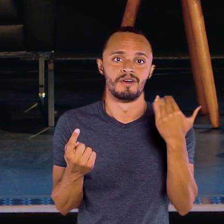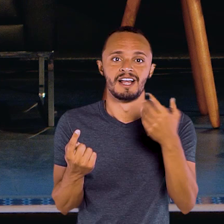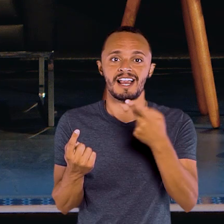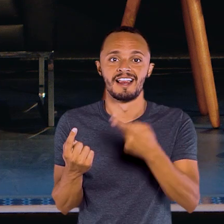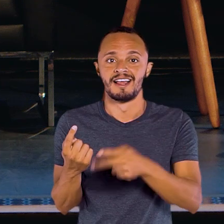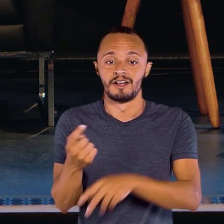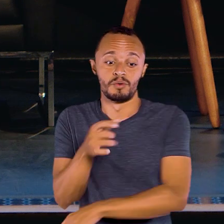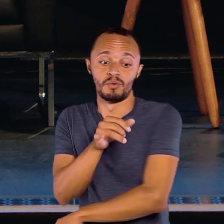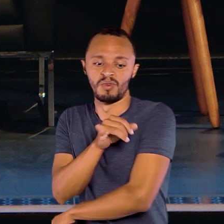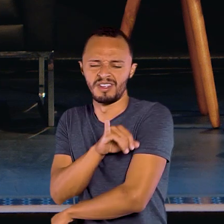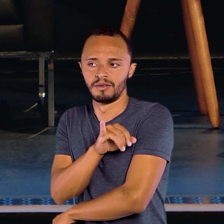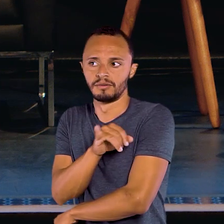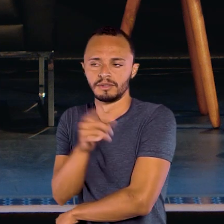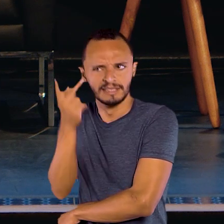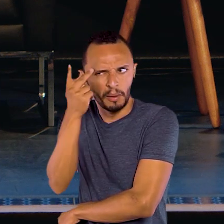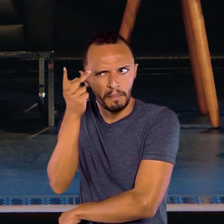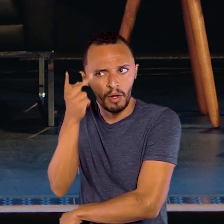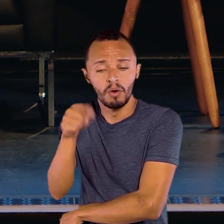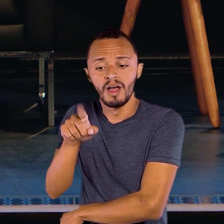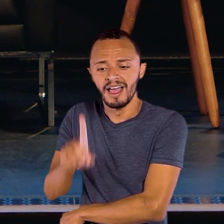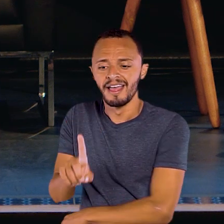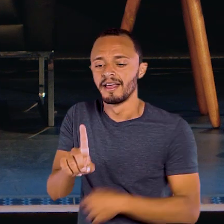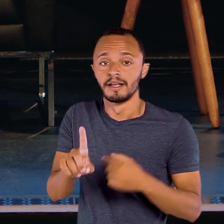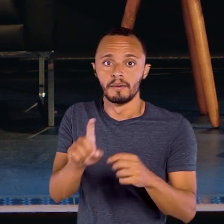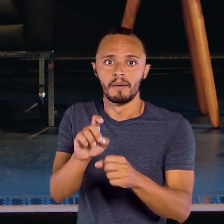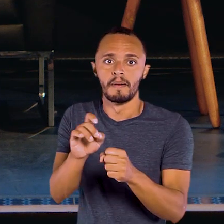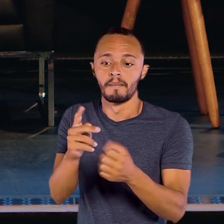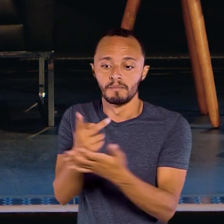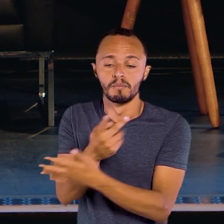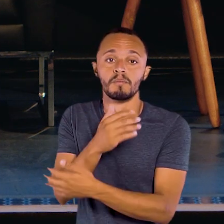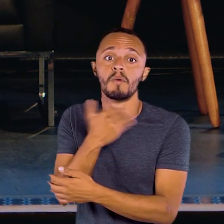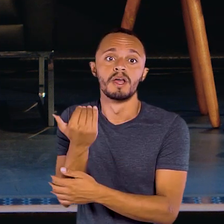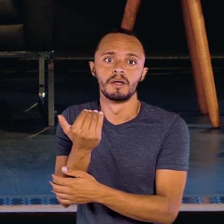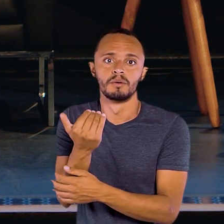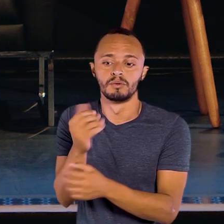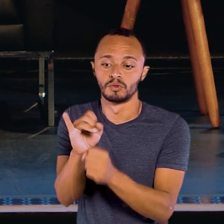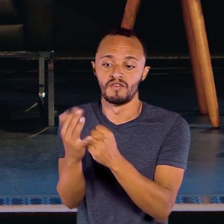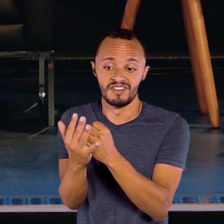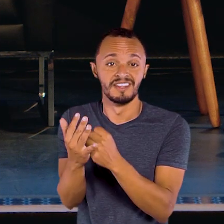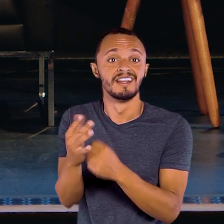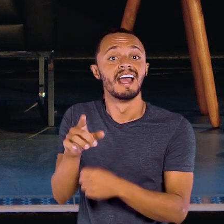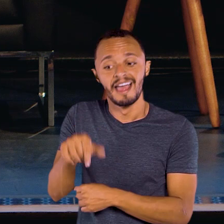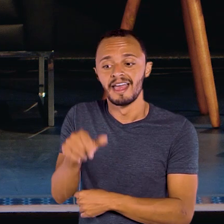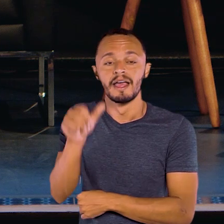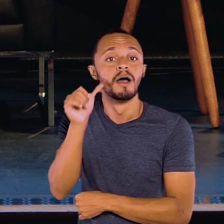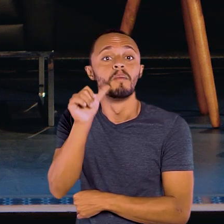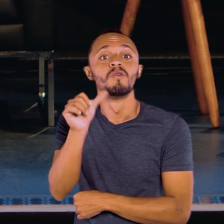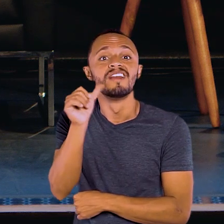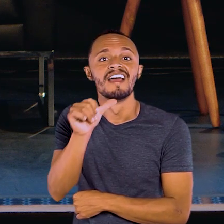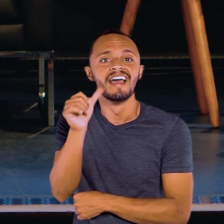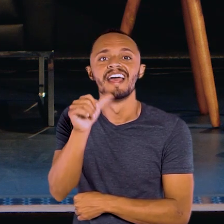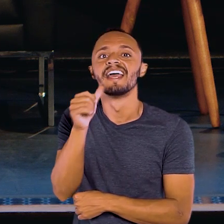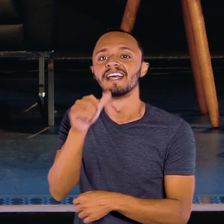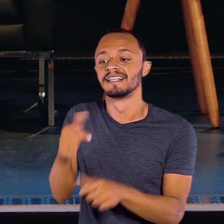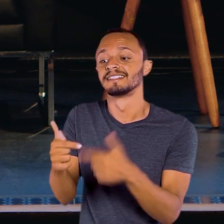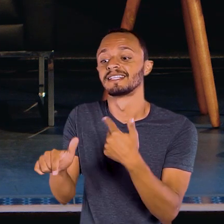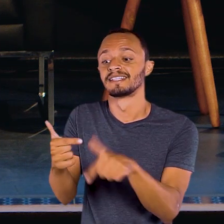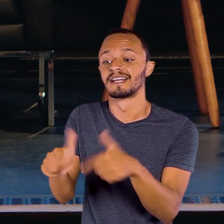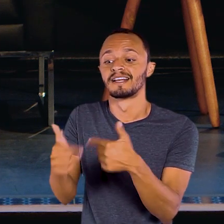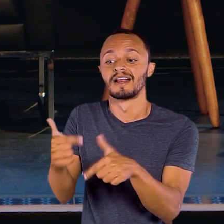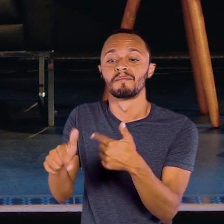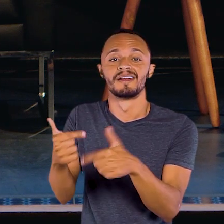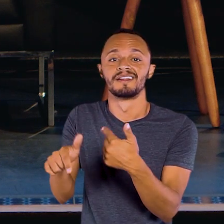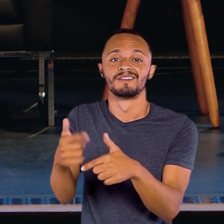né? E aí foi uma pessoa, acho que no Rio também, foi no interior do Rio, né? E aí